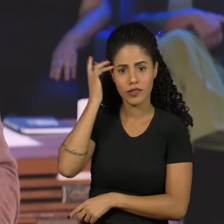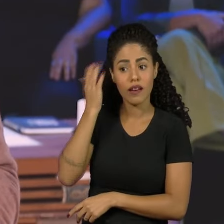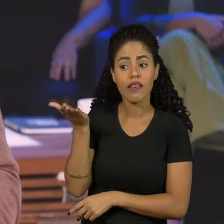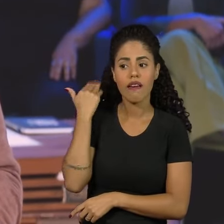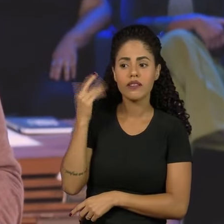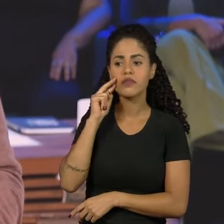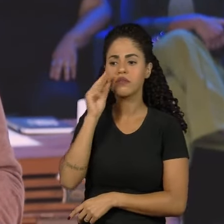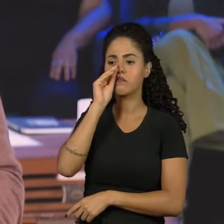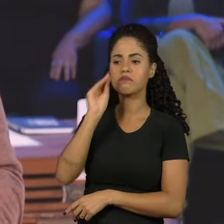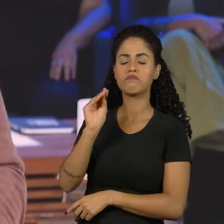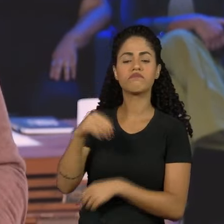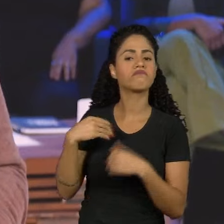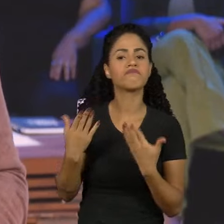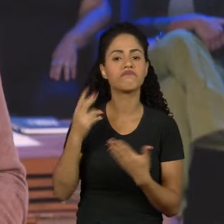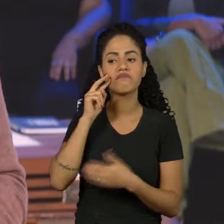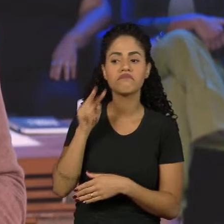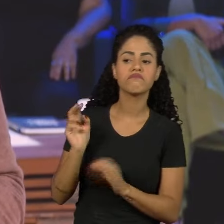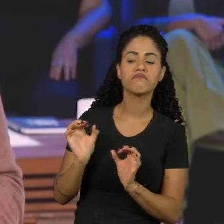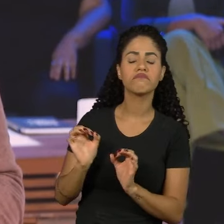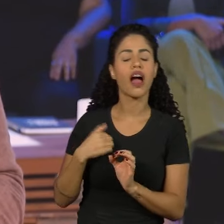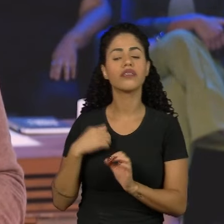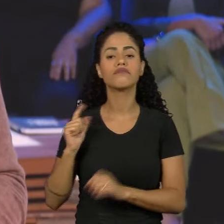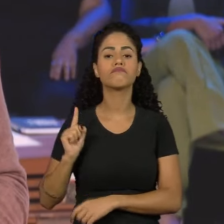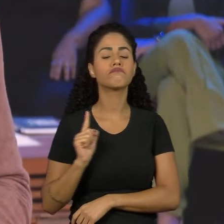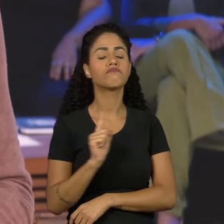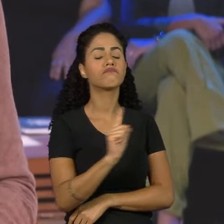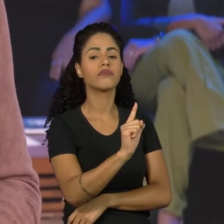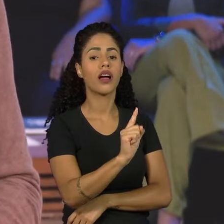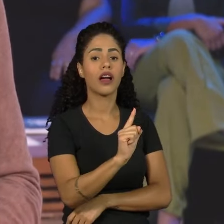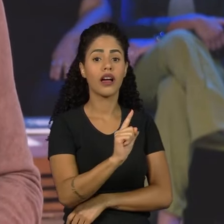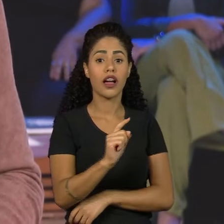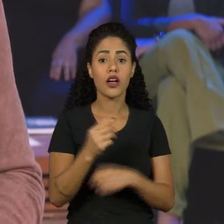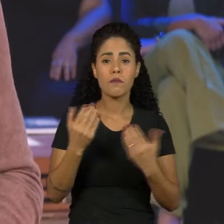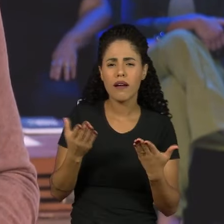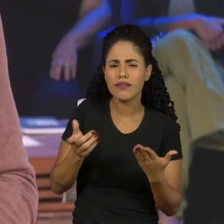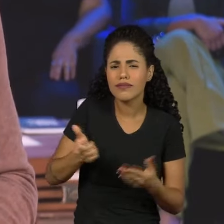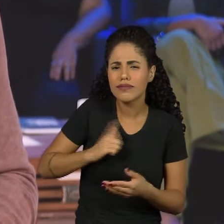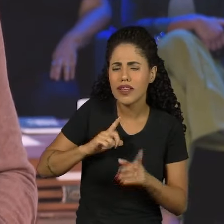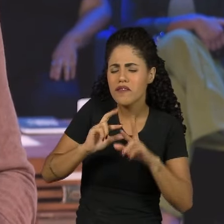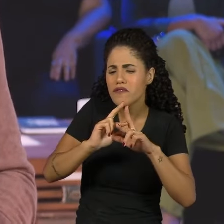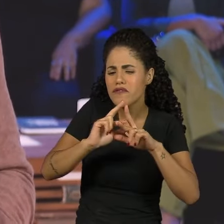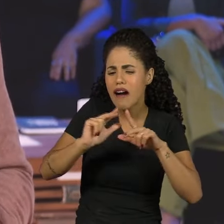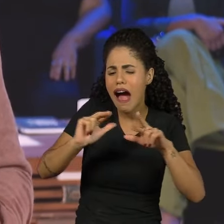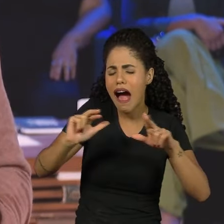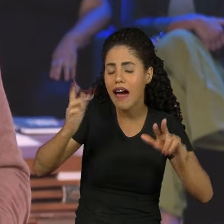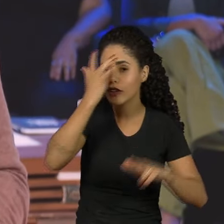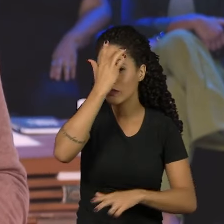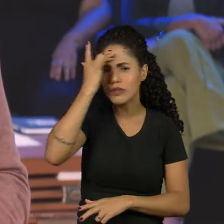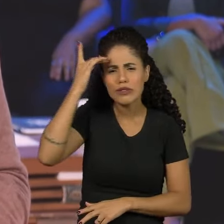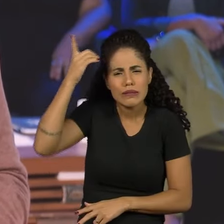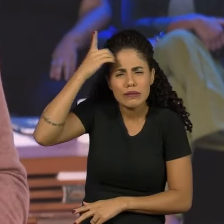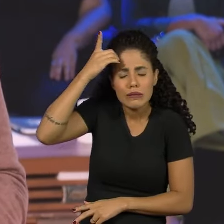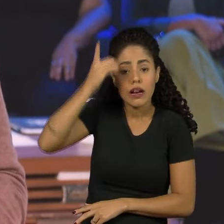viu, ninguém ouviu. Quantos talentos desperdiçados por